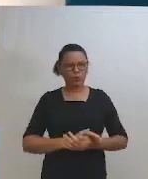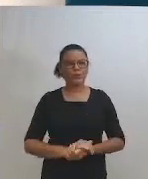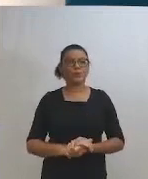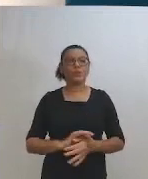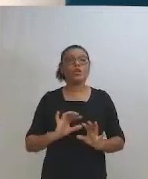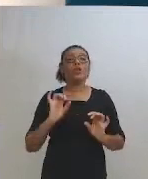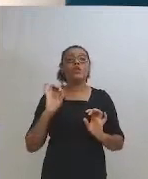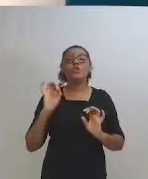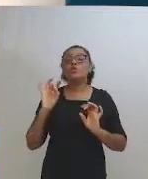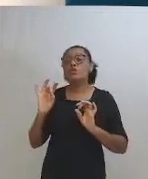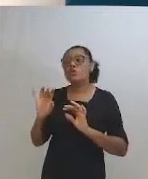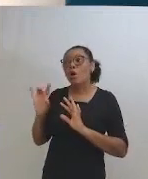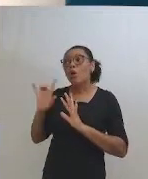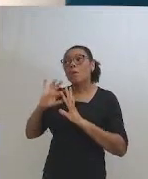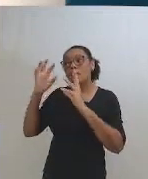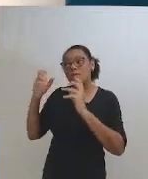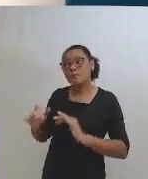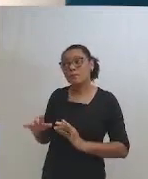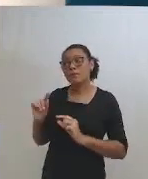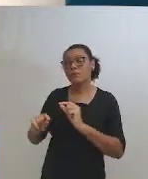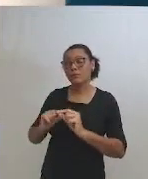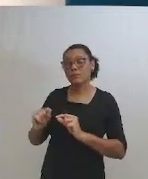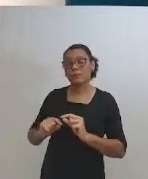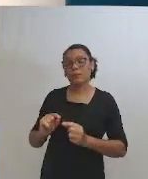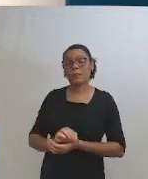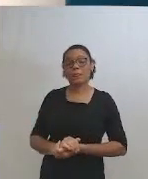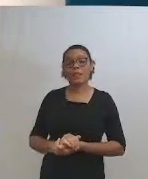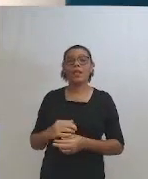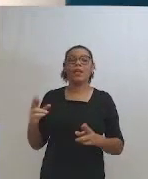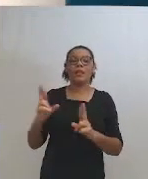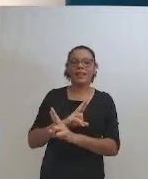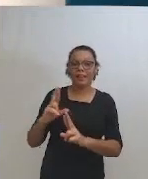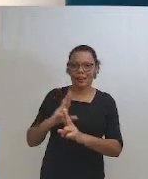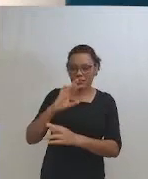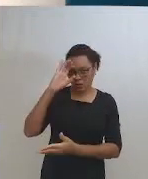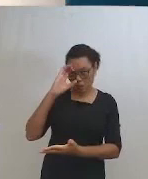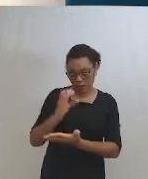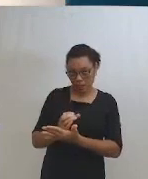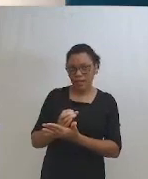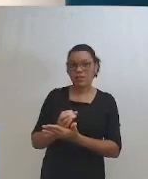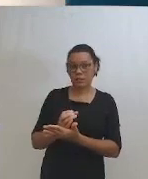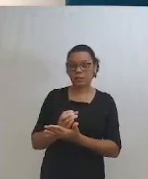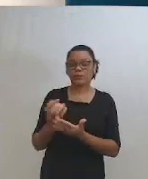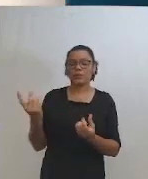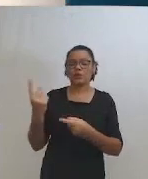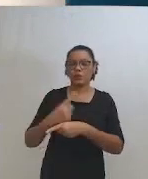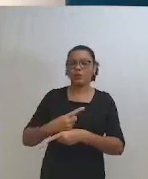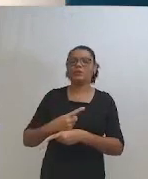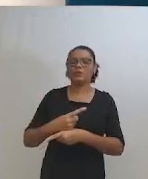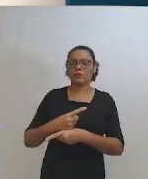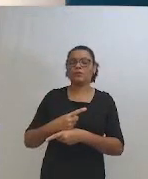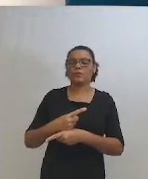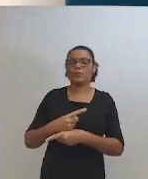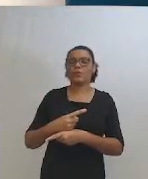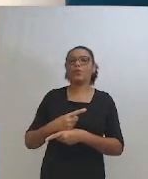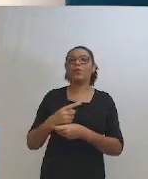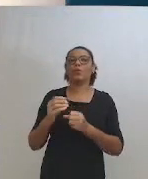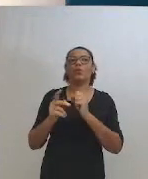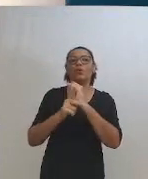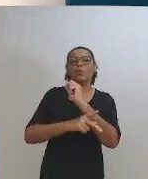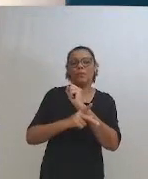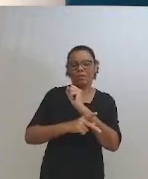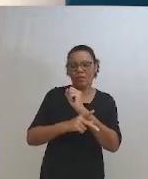colocado, excelência, em relação à tese de contrariedade ao artigo 59 do Código Penal, a defesa, na